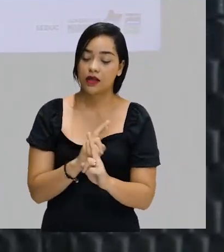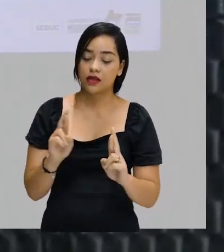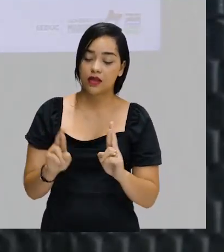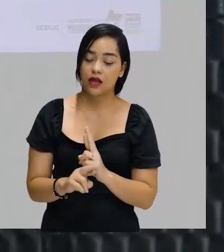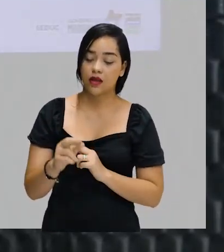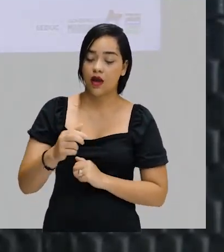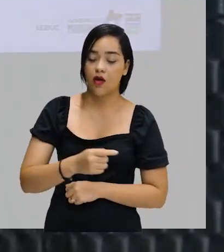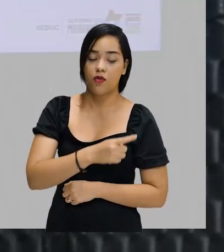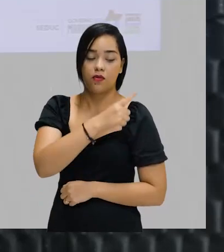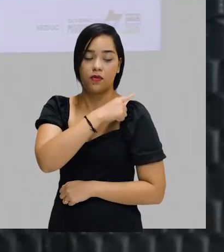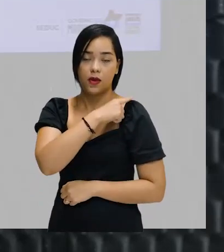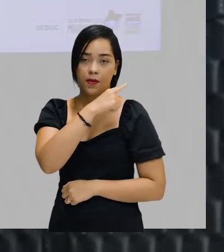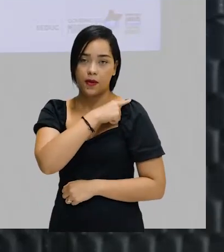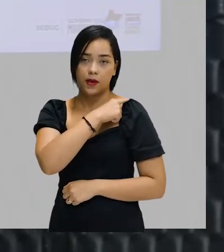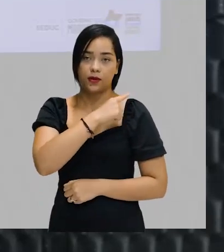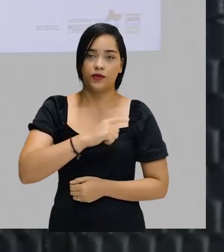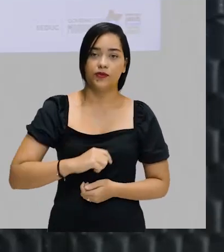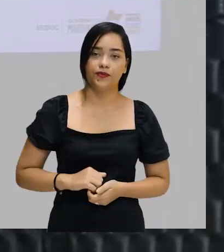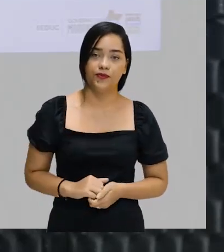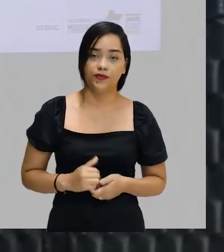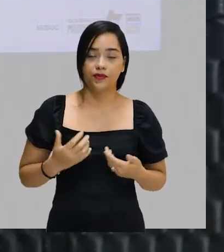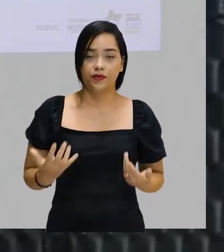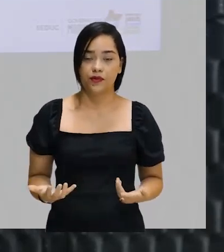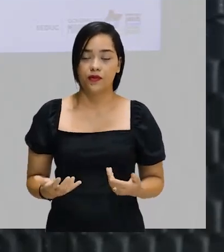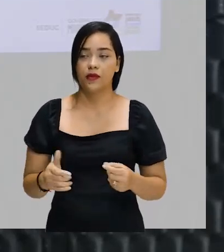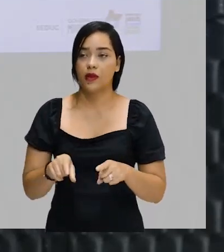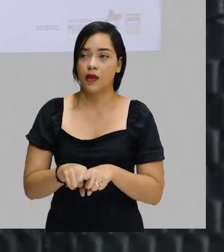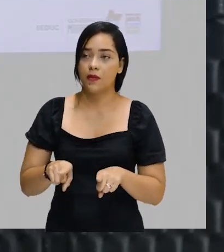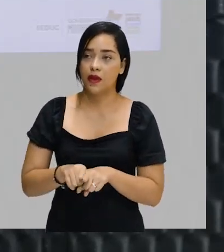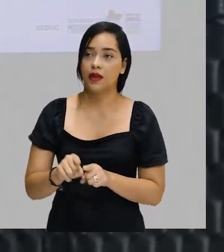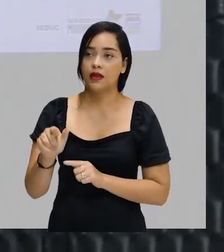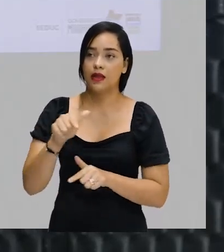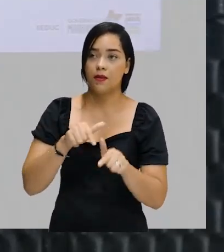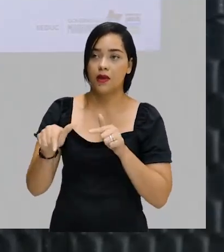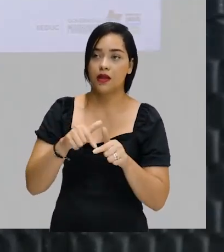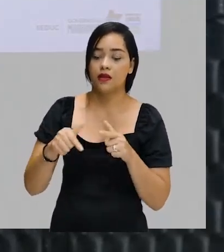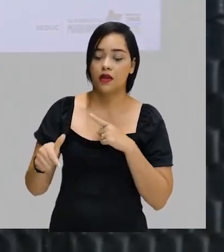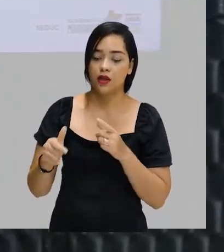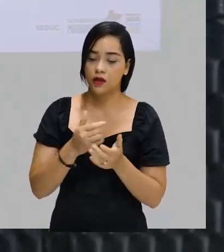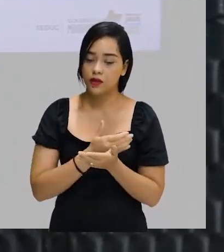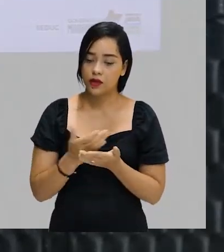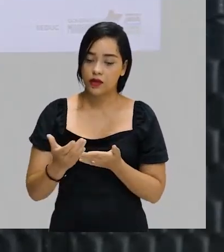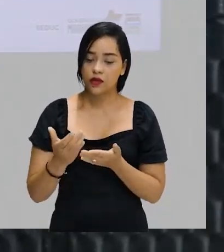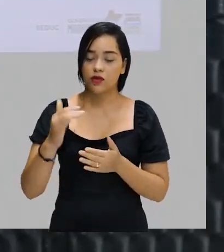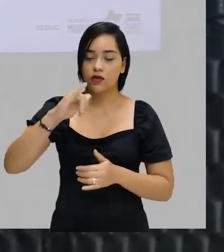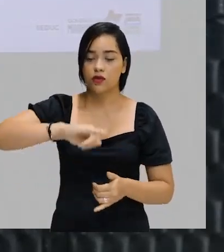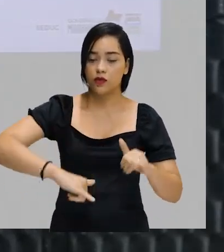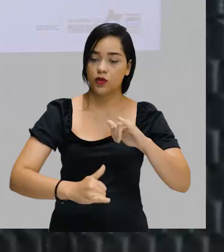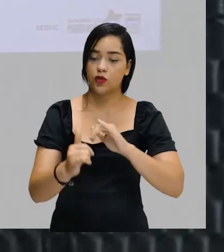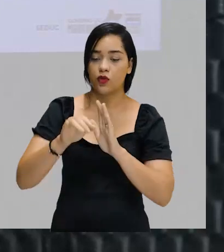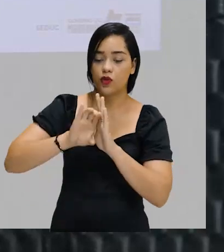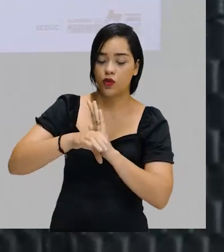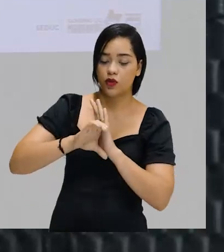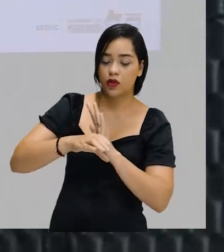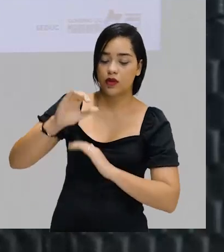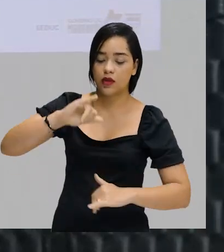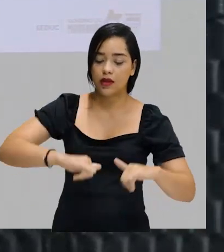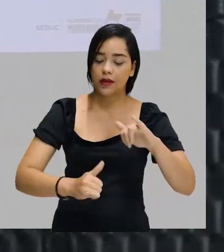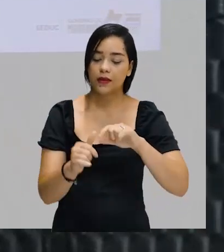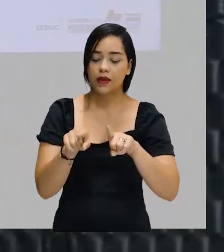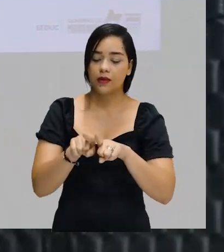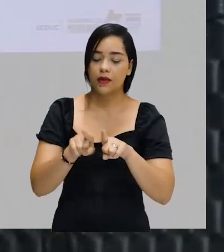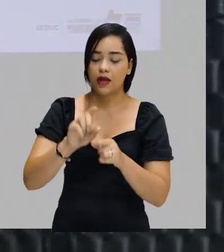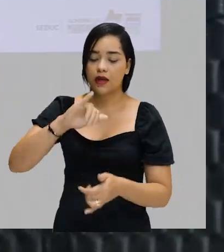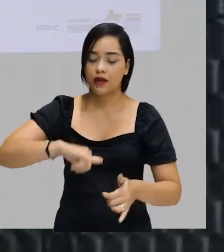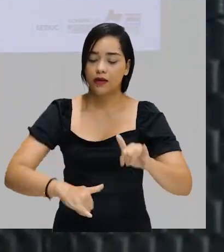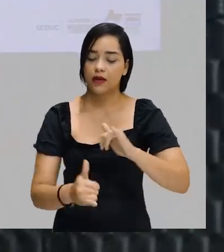ao primeiro ano do ensino médio. Nós estamos trabalhando o início da química, o conceito da química, a química